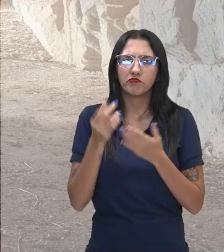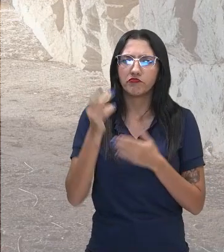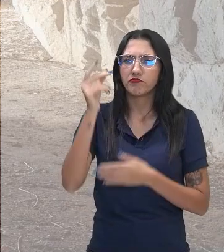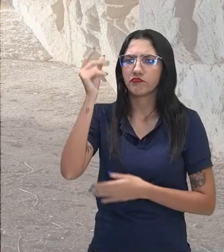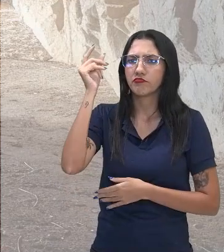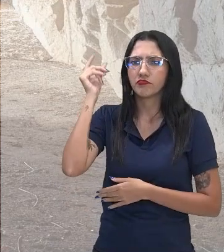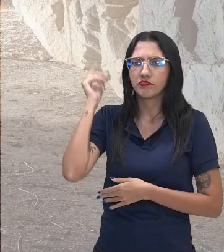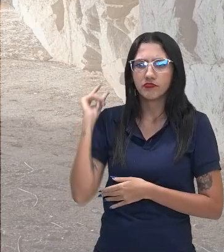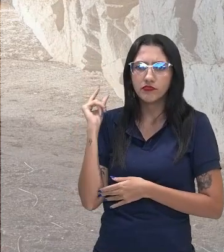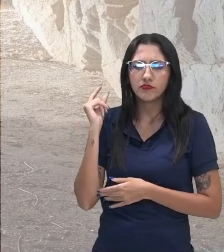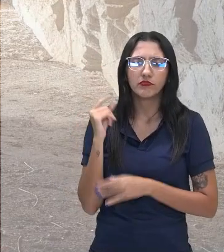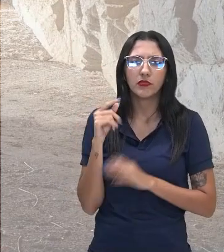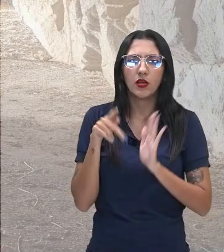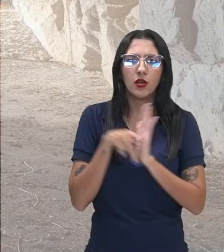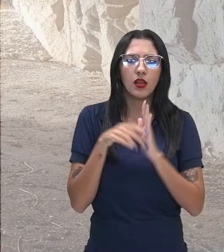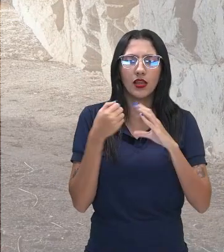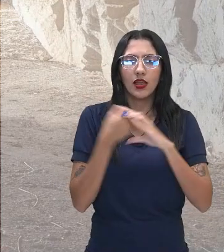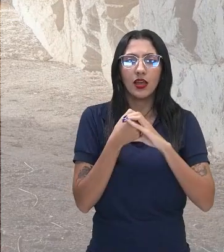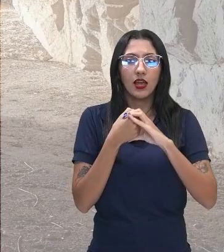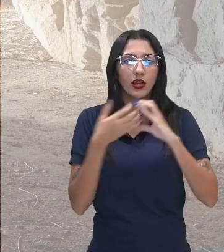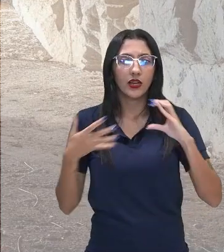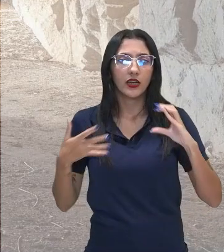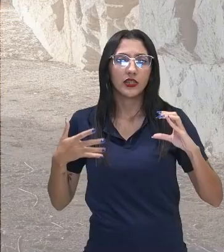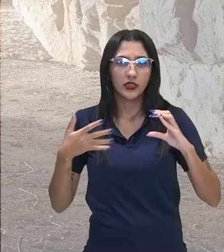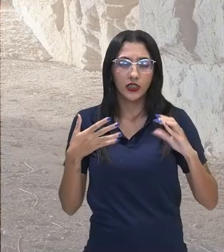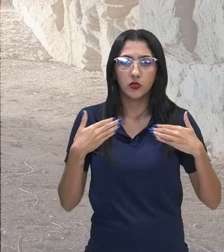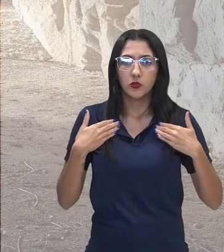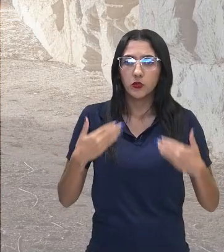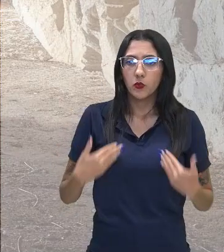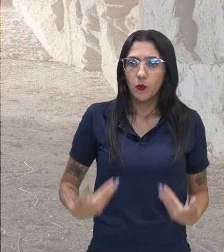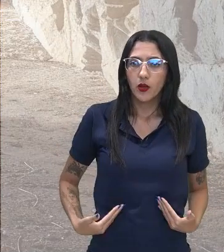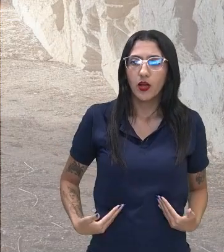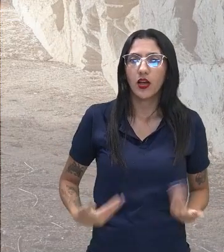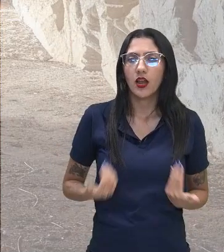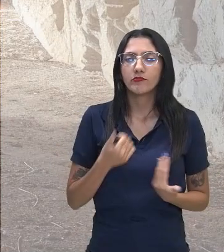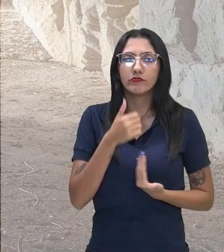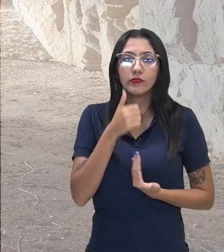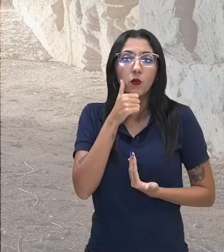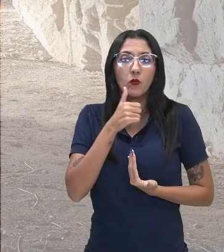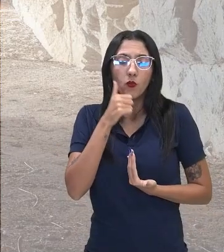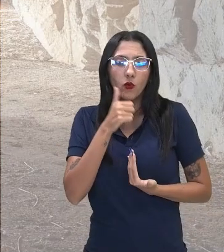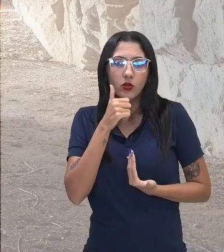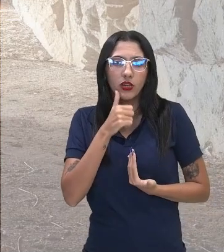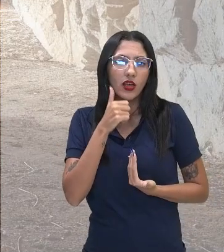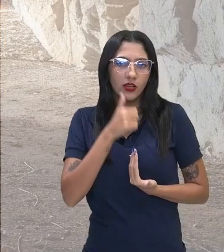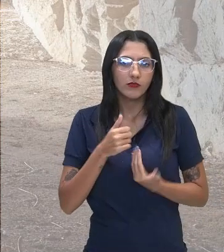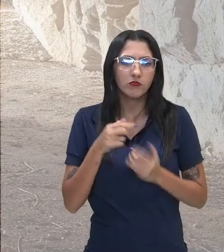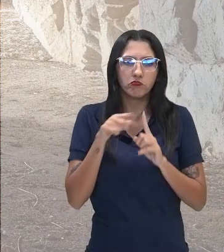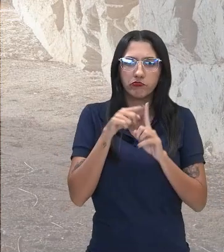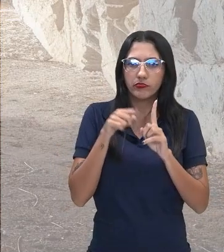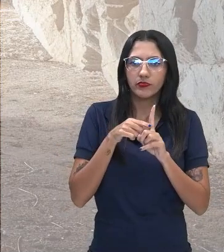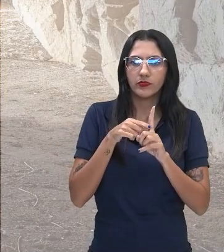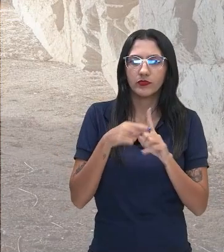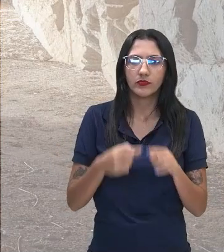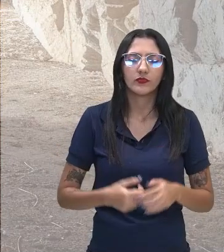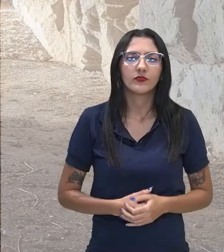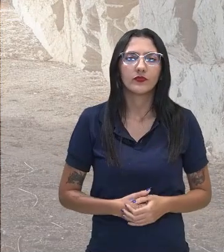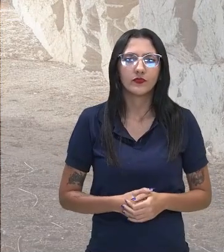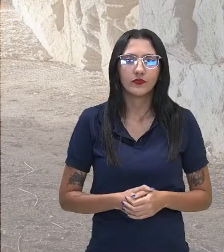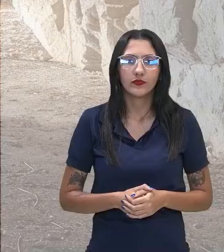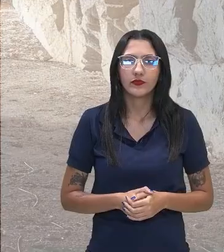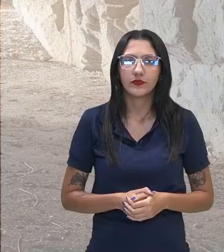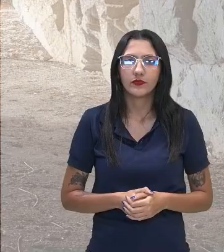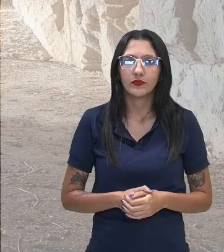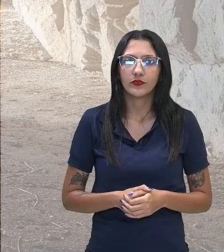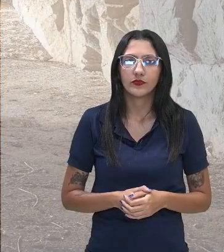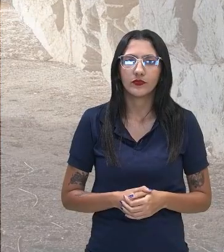considerando as características corporais que simbolizam o ventre materno. Então, a gente vai mostrar